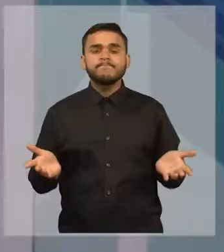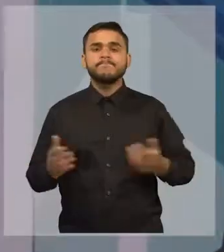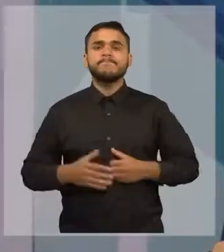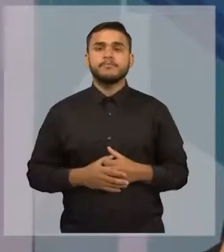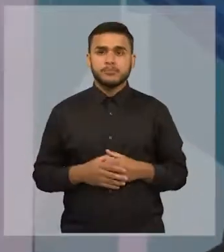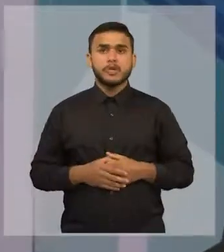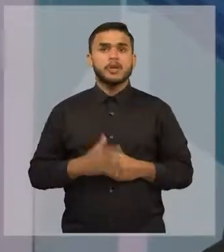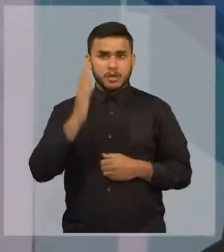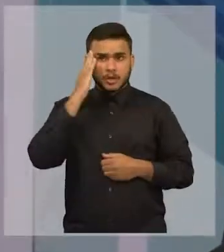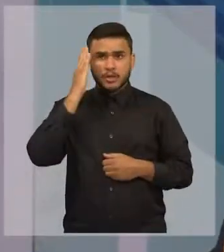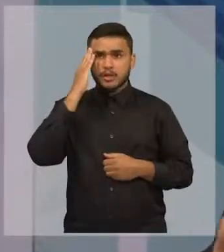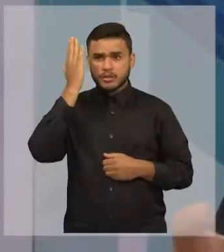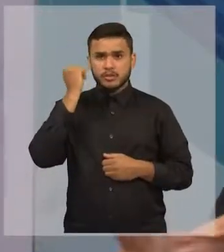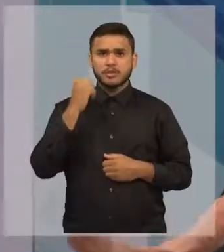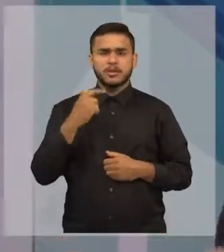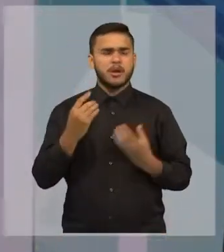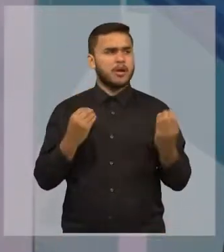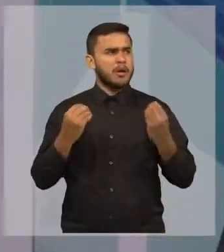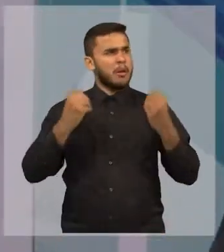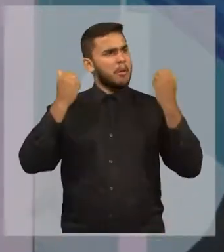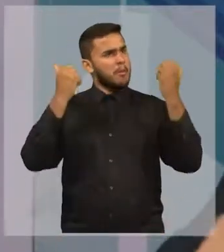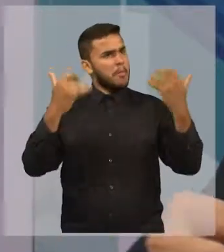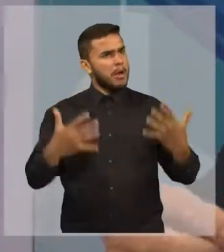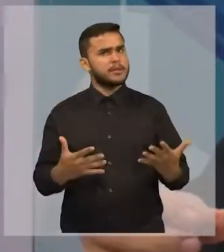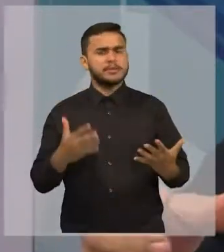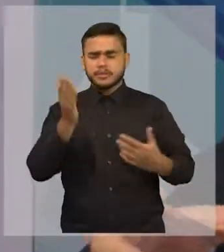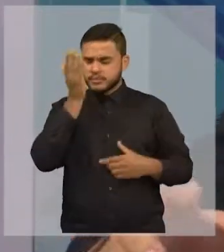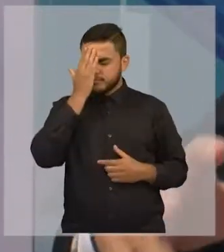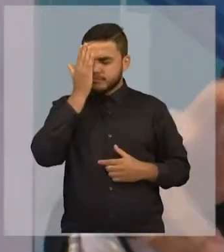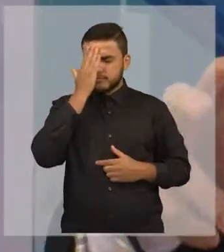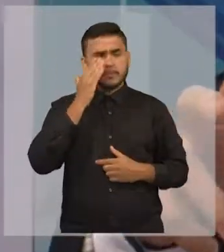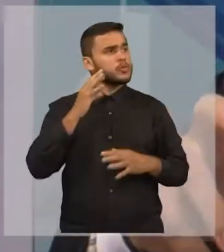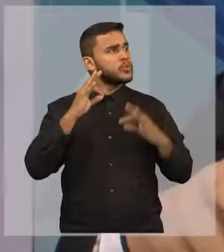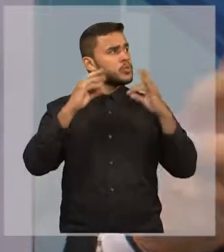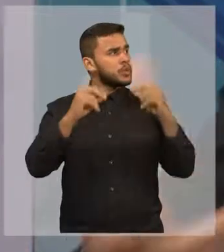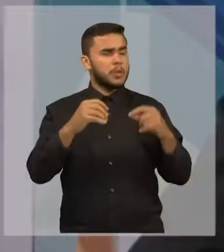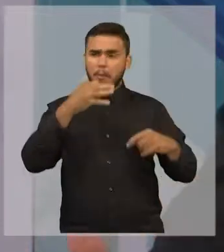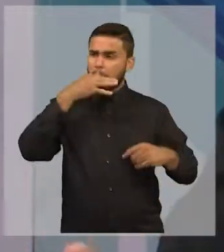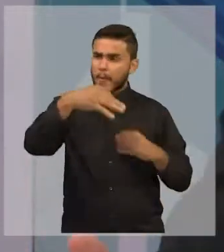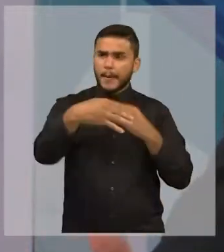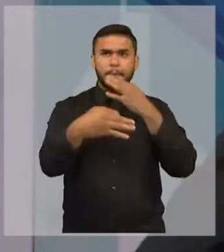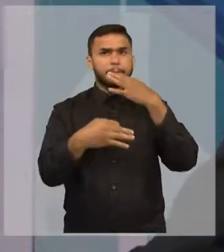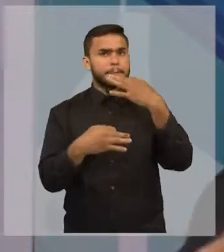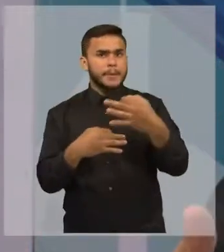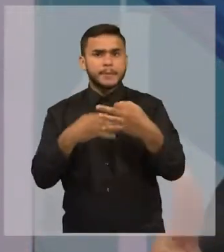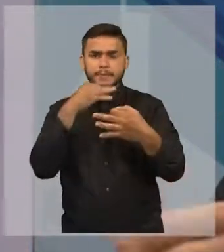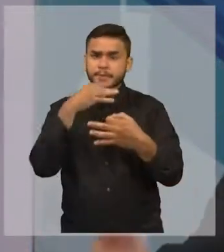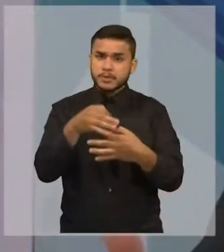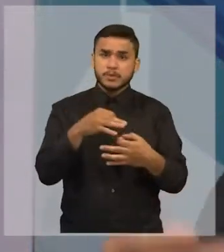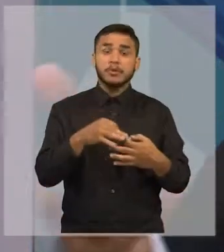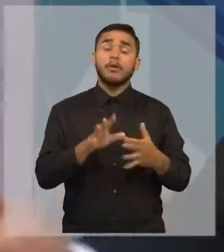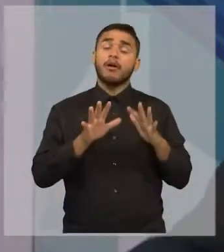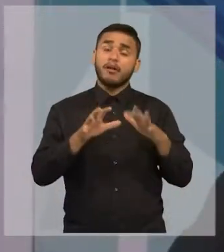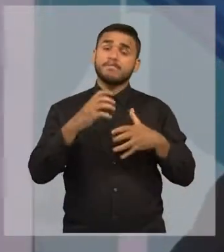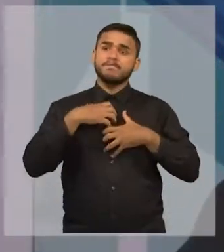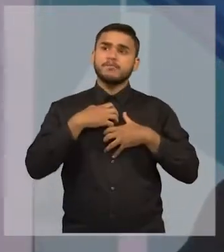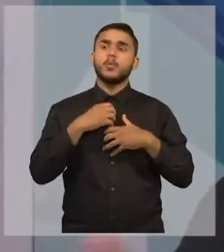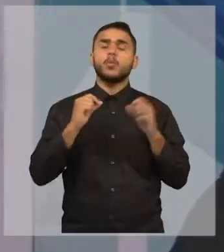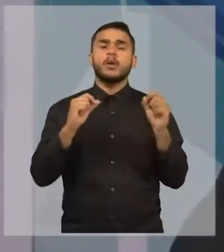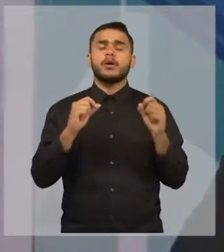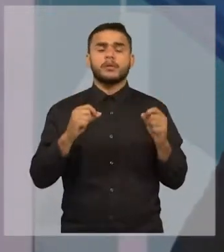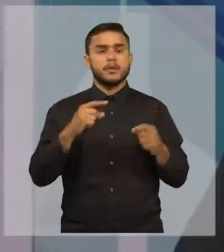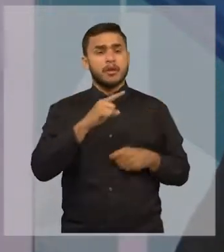como se cria uma narrativa, a forma como a crítica é feita, é que está levando a esse tipo